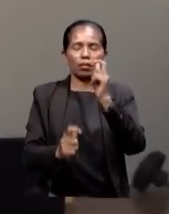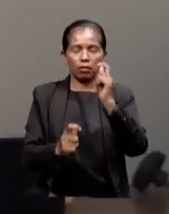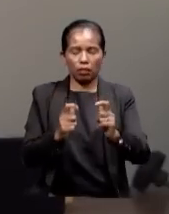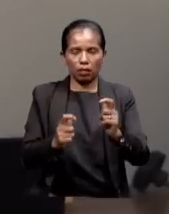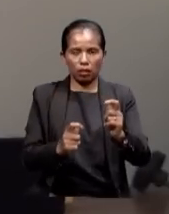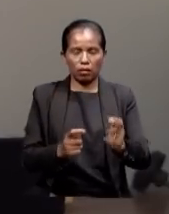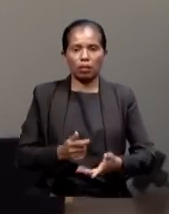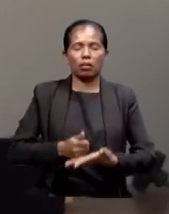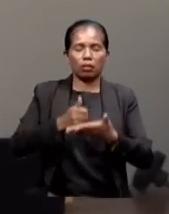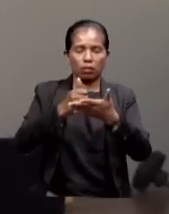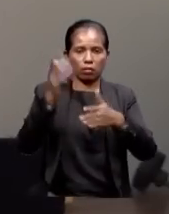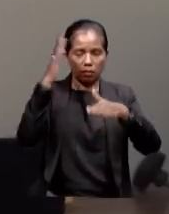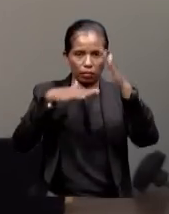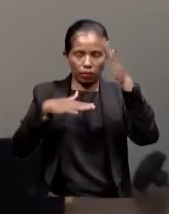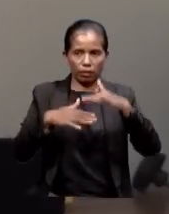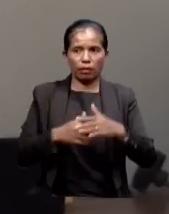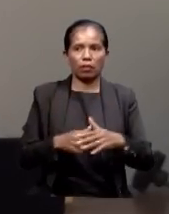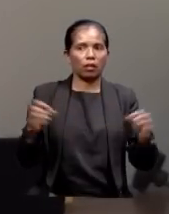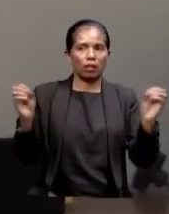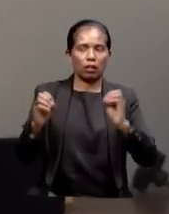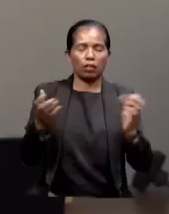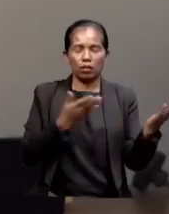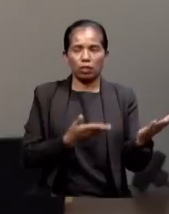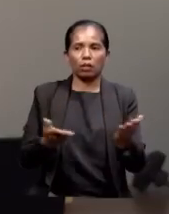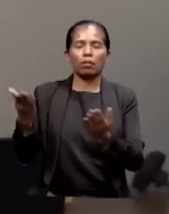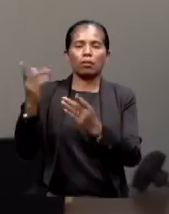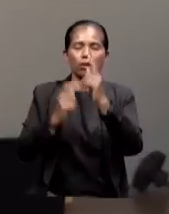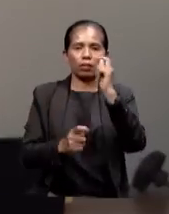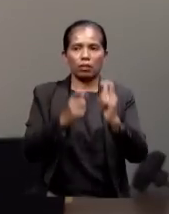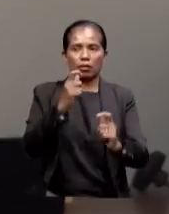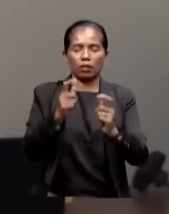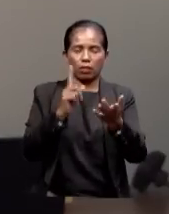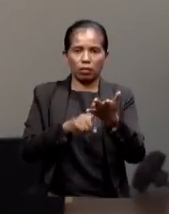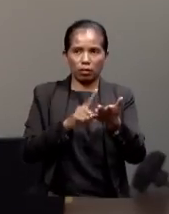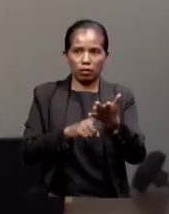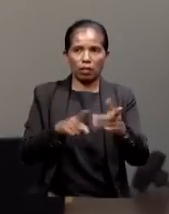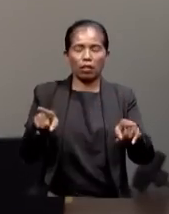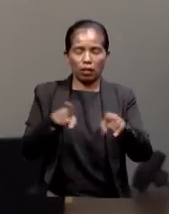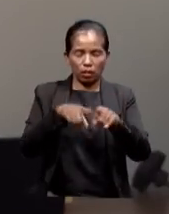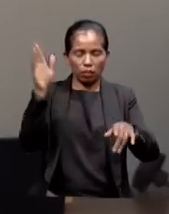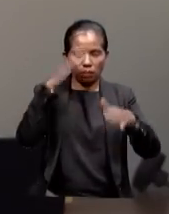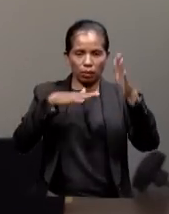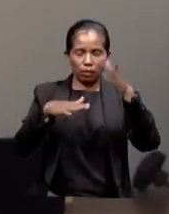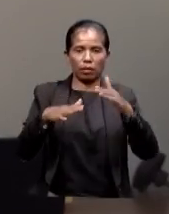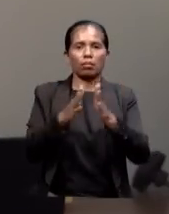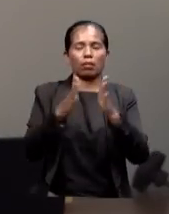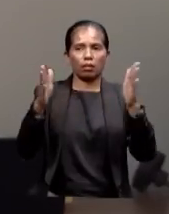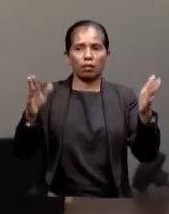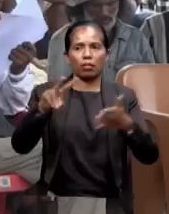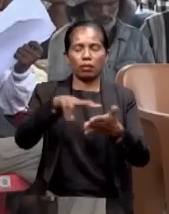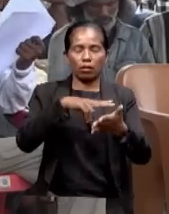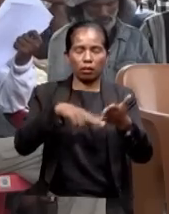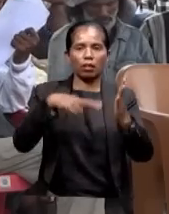ne. Ah, laos lor fal tribunal ba halo diskursus pues hai fal problema dehan viola regra